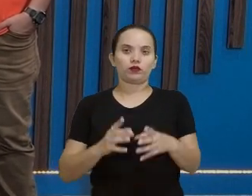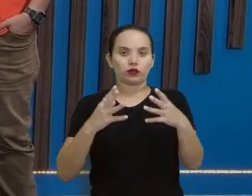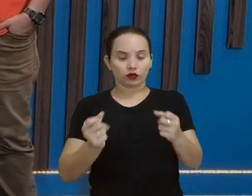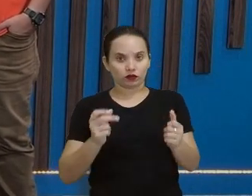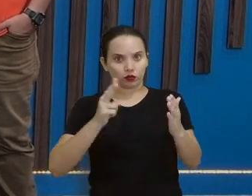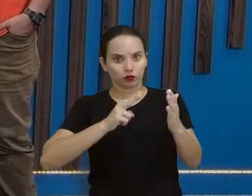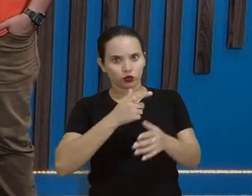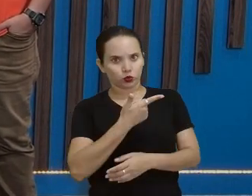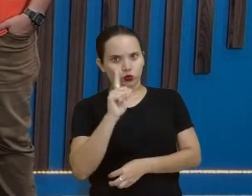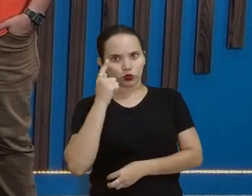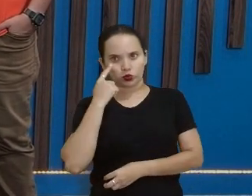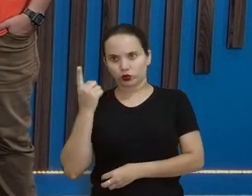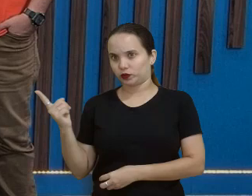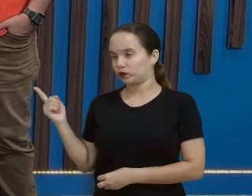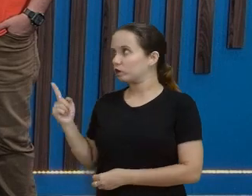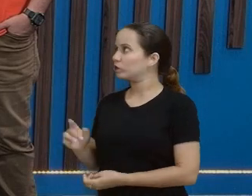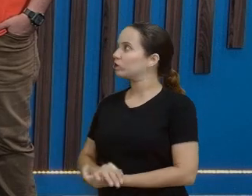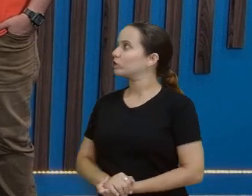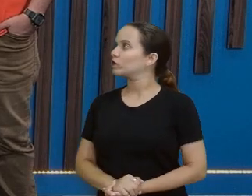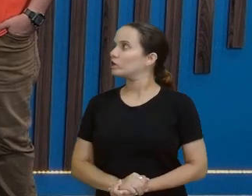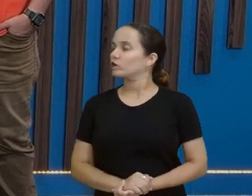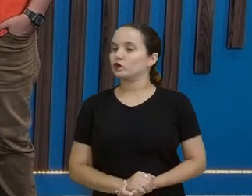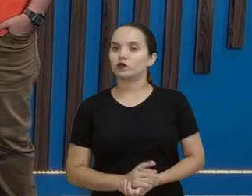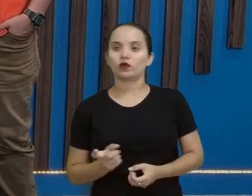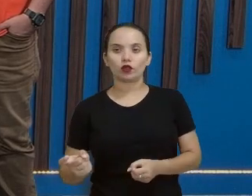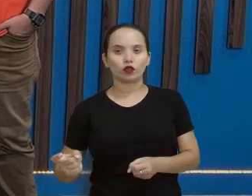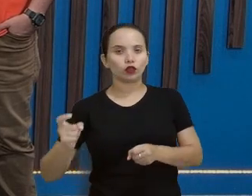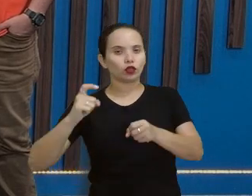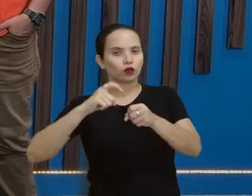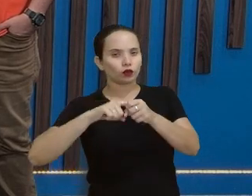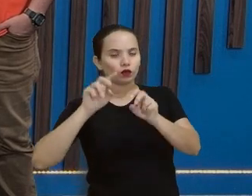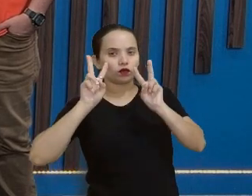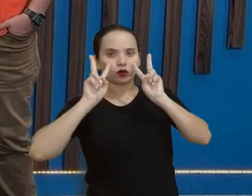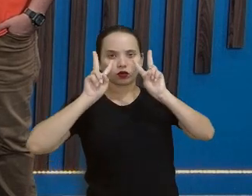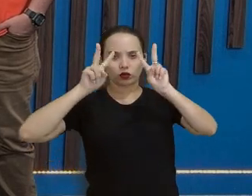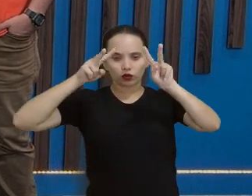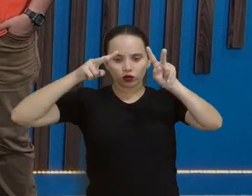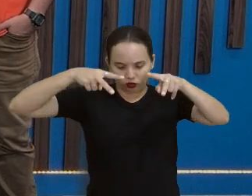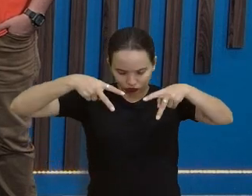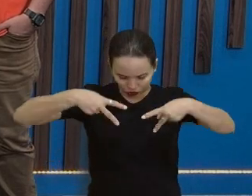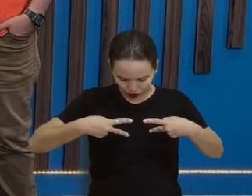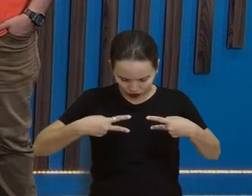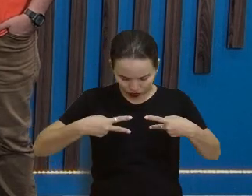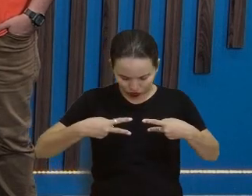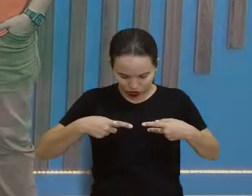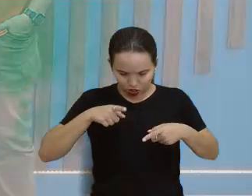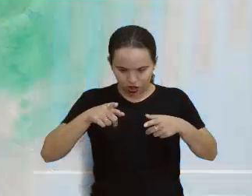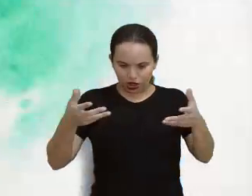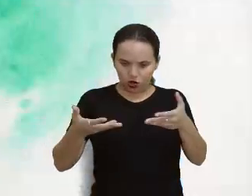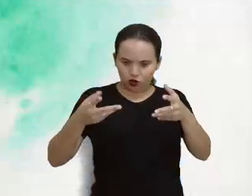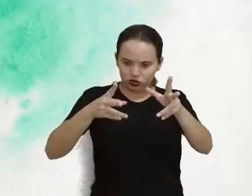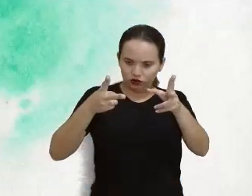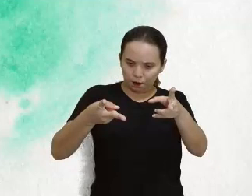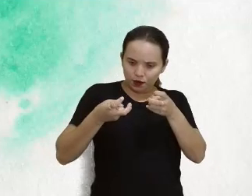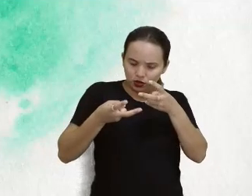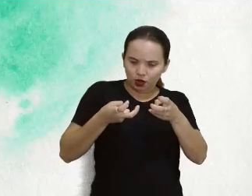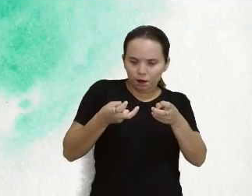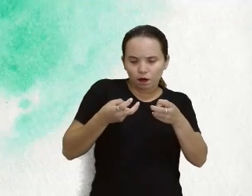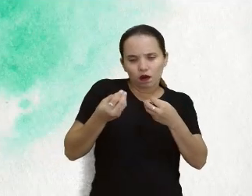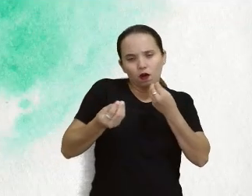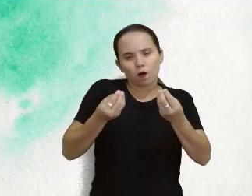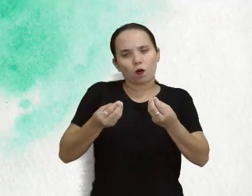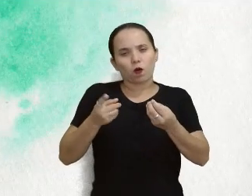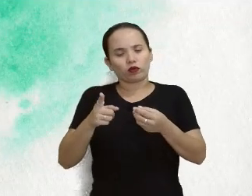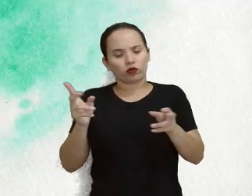o próximo ponto, que é: volte o olhar para dentro de si e observe as suas reações e relações com